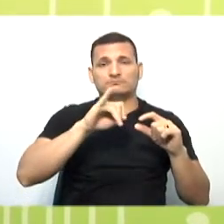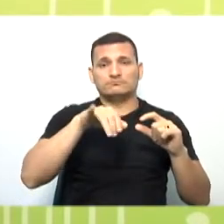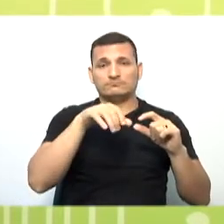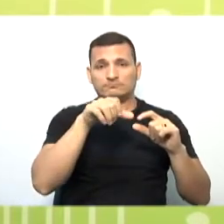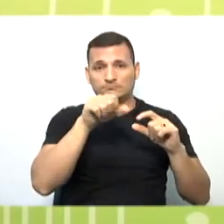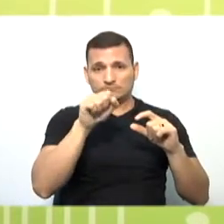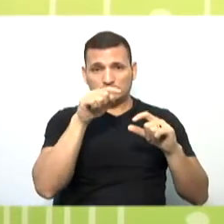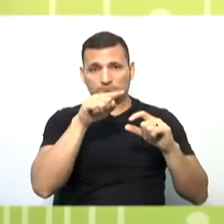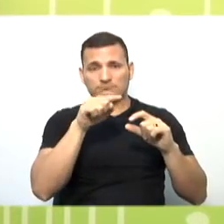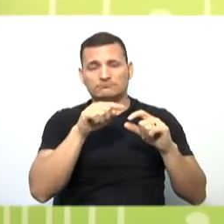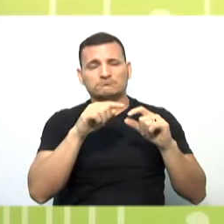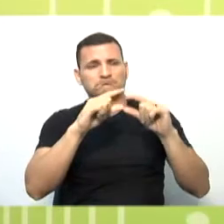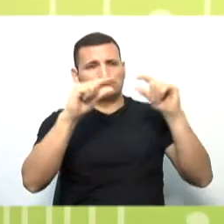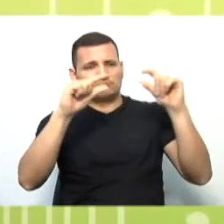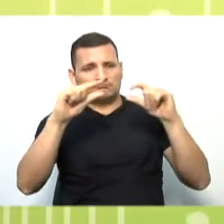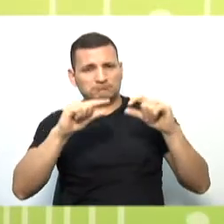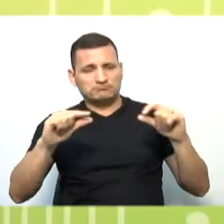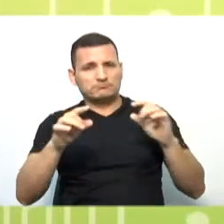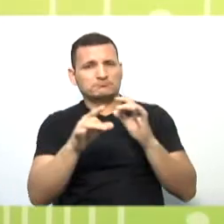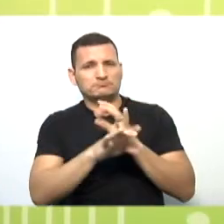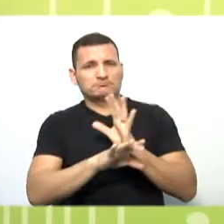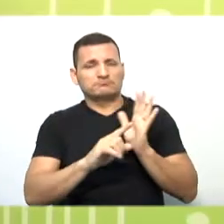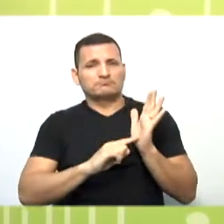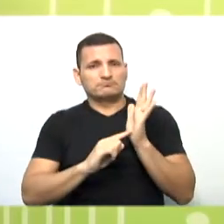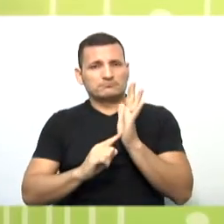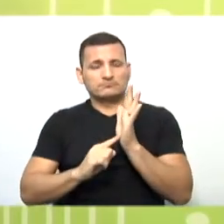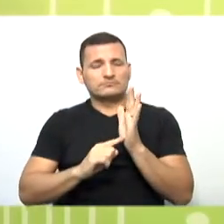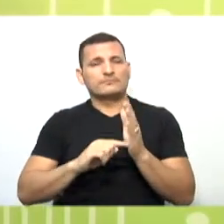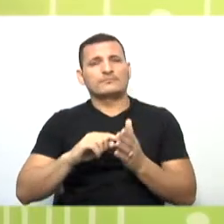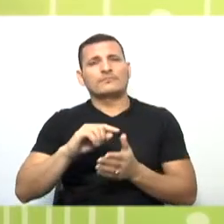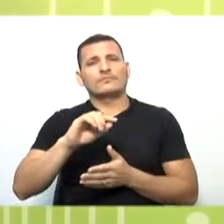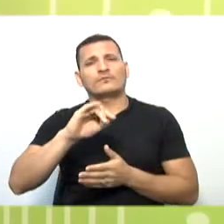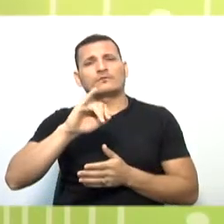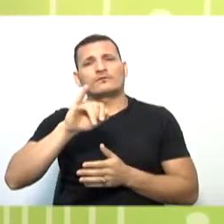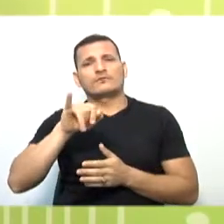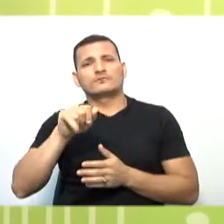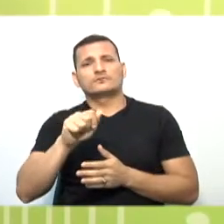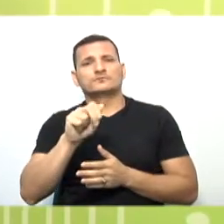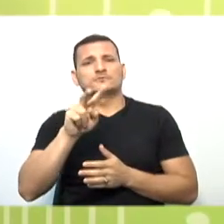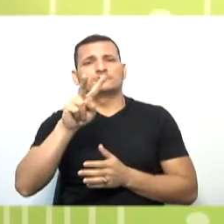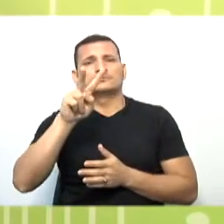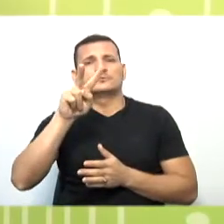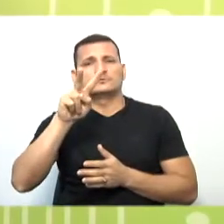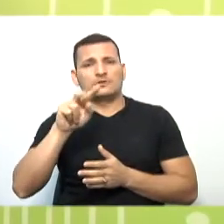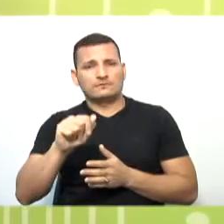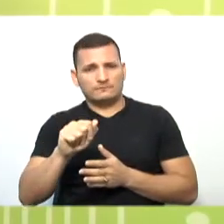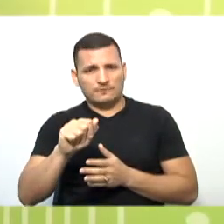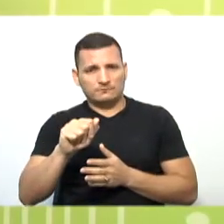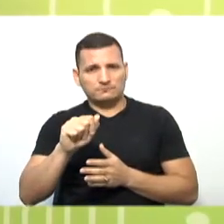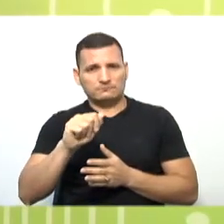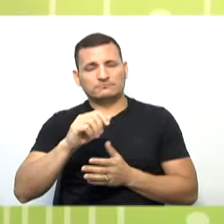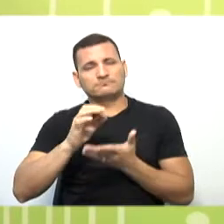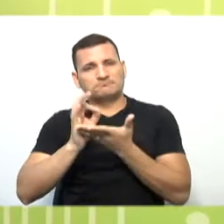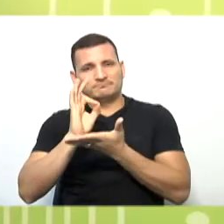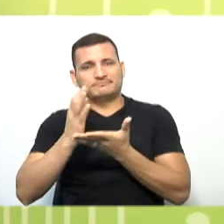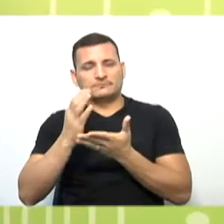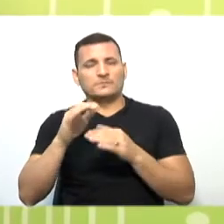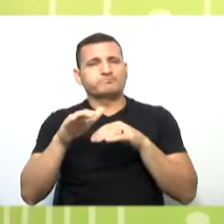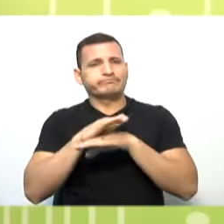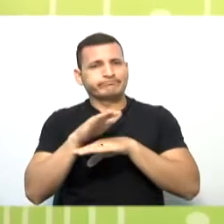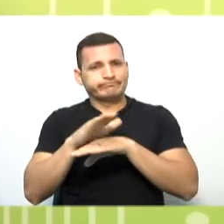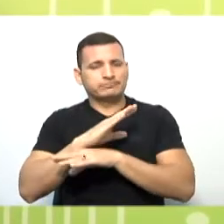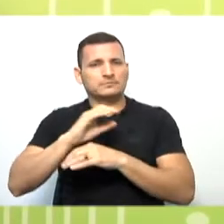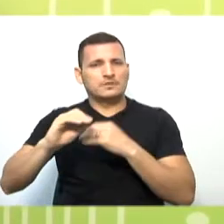feito mostrando na página. O Java vai armazenar os dados que o cliente está se cadastrando. É ele que vai